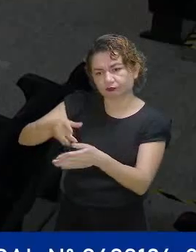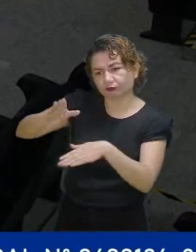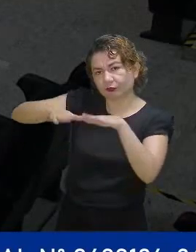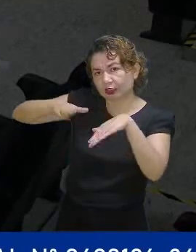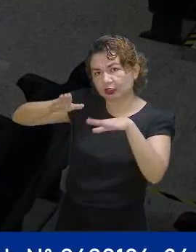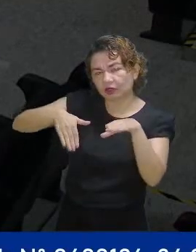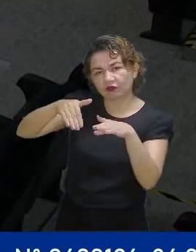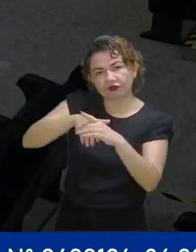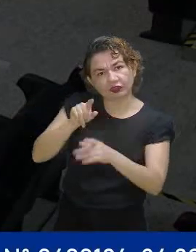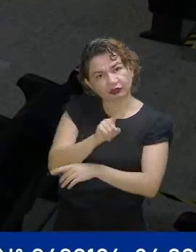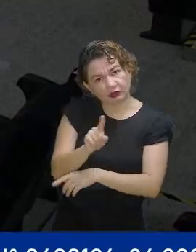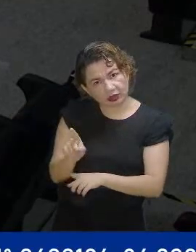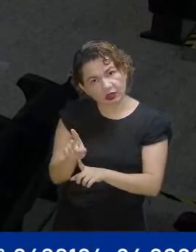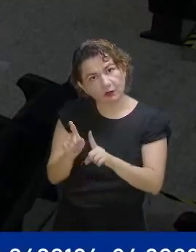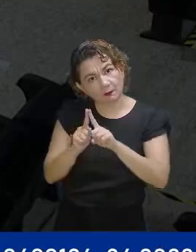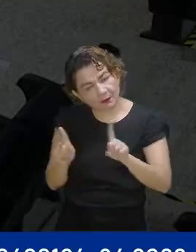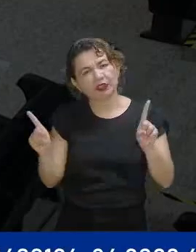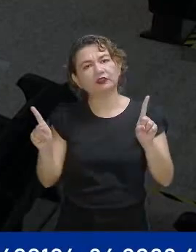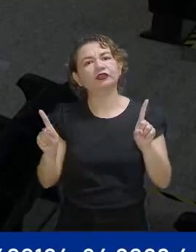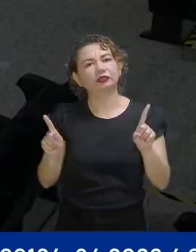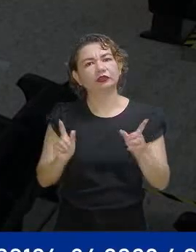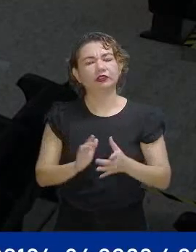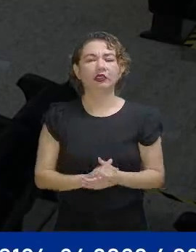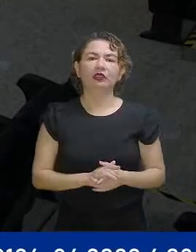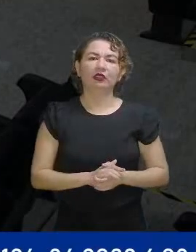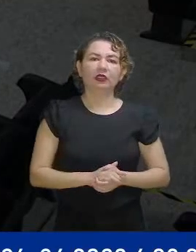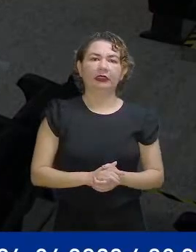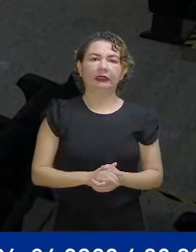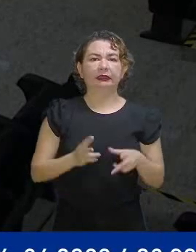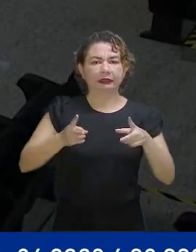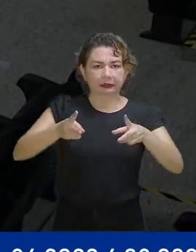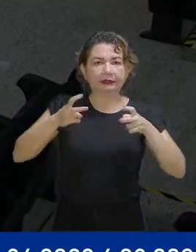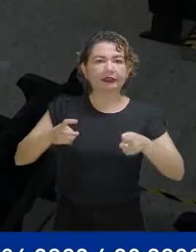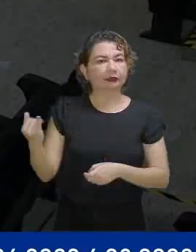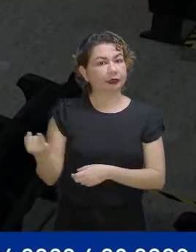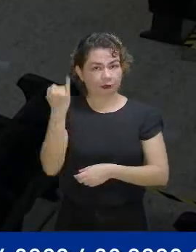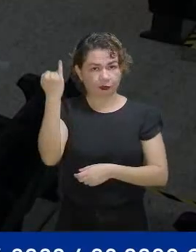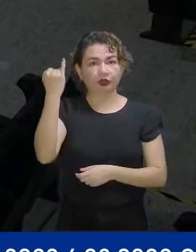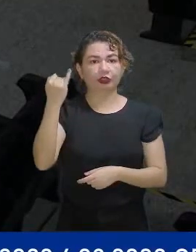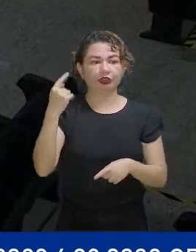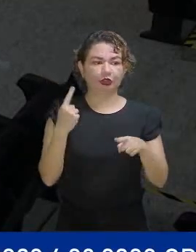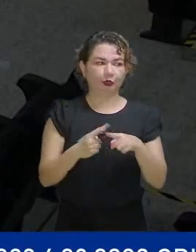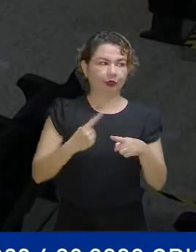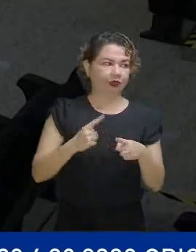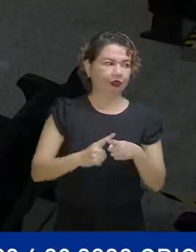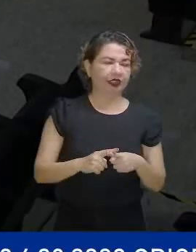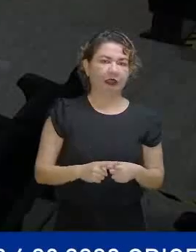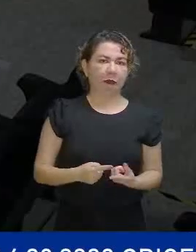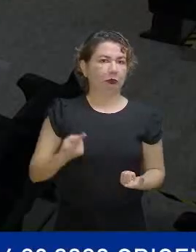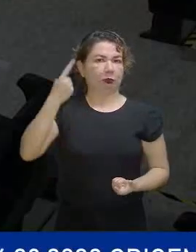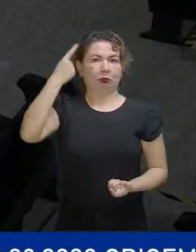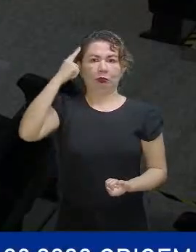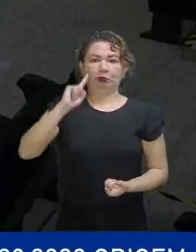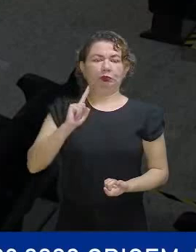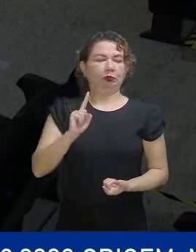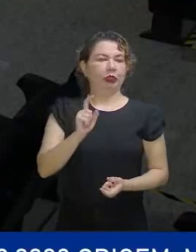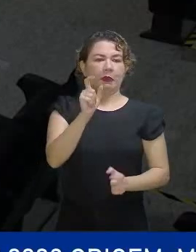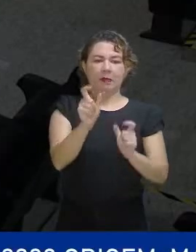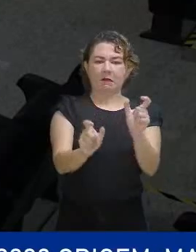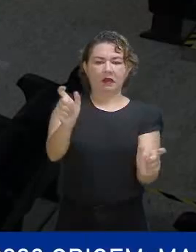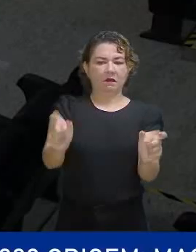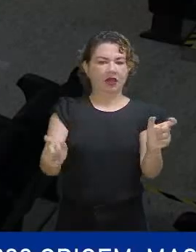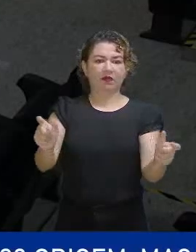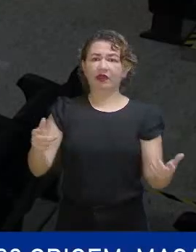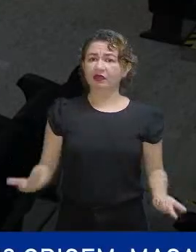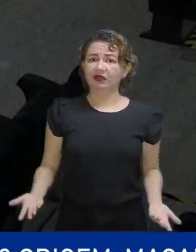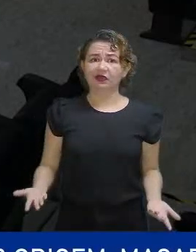como eleitores. Fecho aspas. Essa constatação é importante. Não se identificaram os destinatários, nem